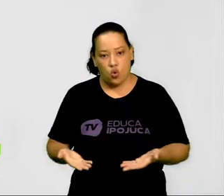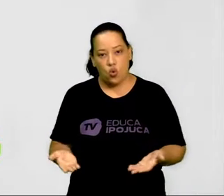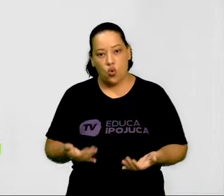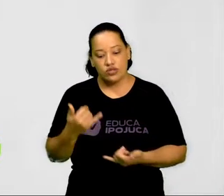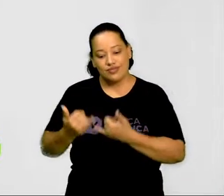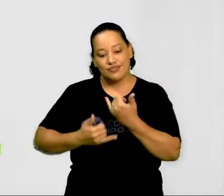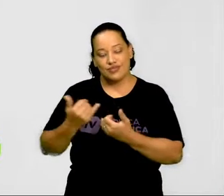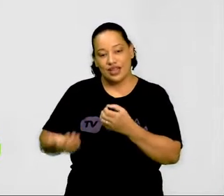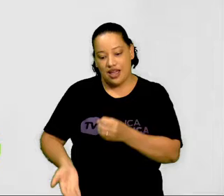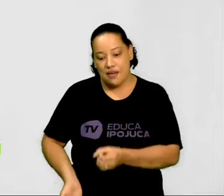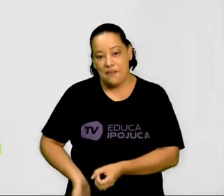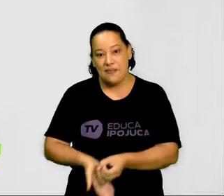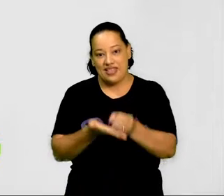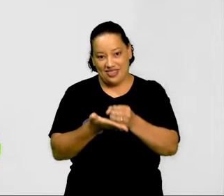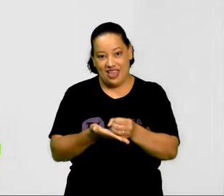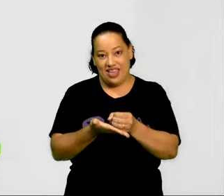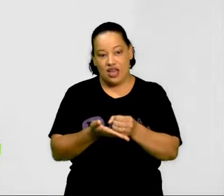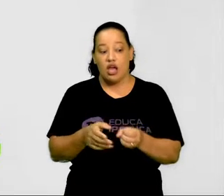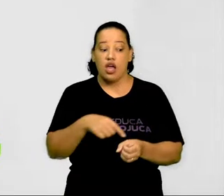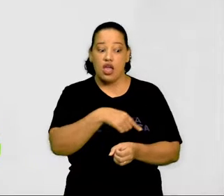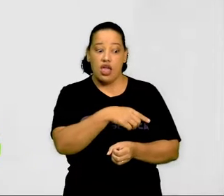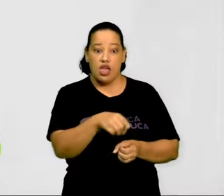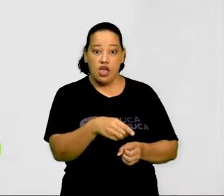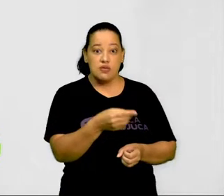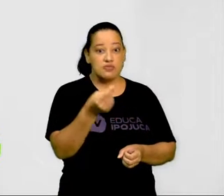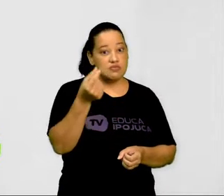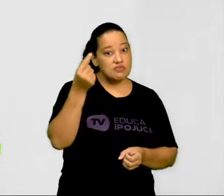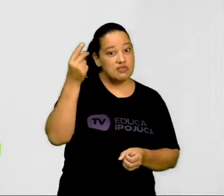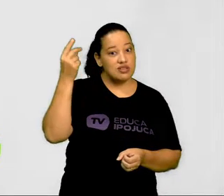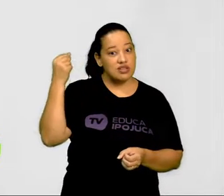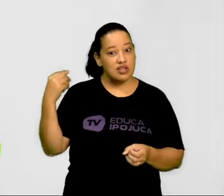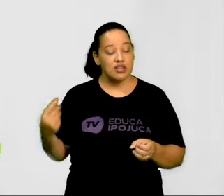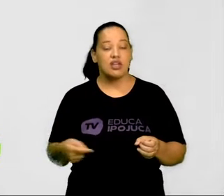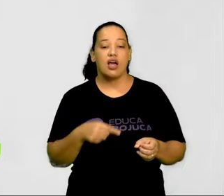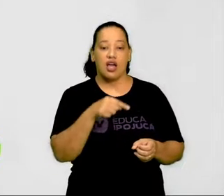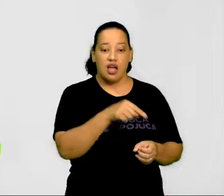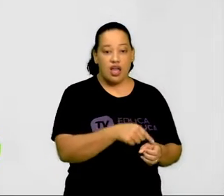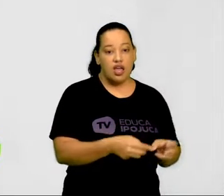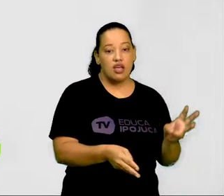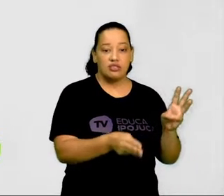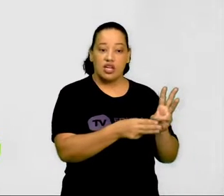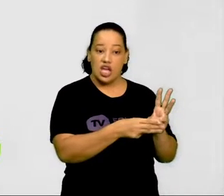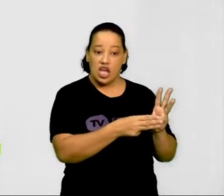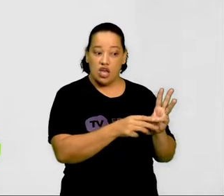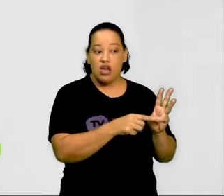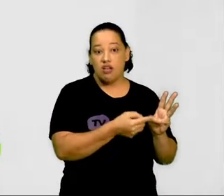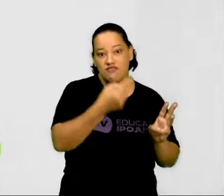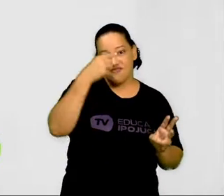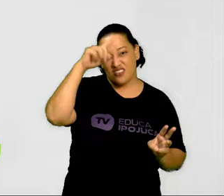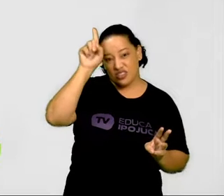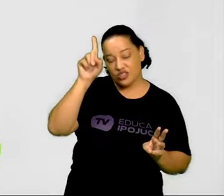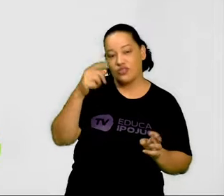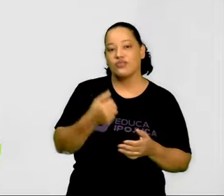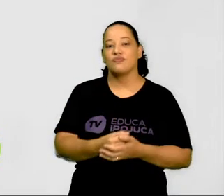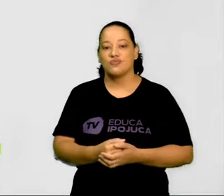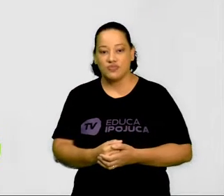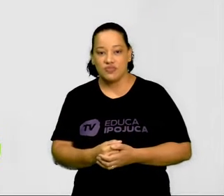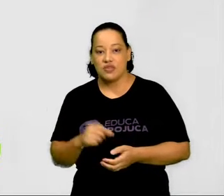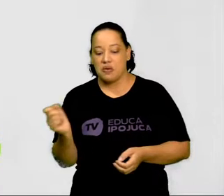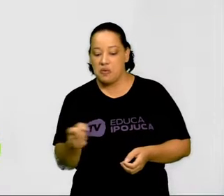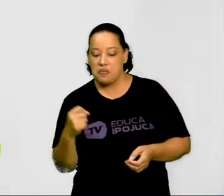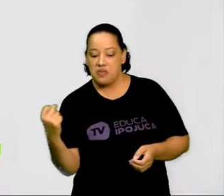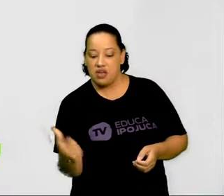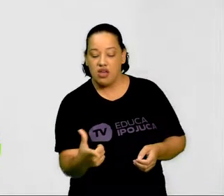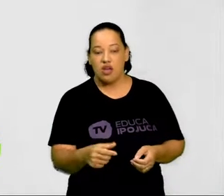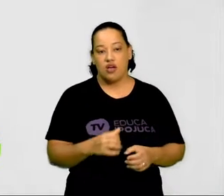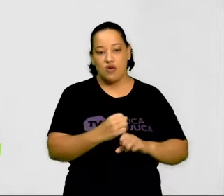que a gente brinca foi os índios que e inventaram aqui o peão a capetinha brincadeira